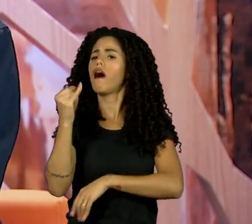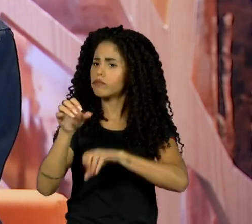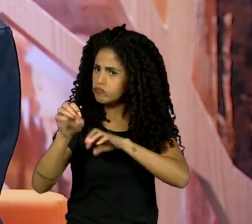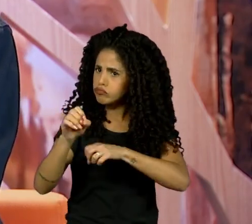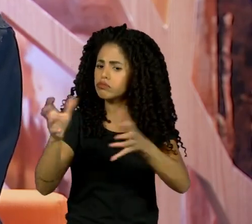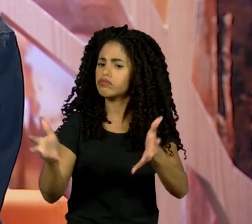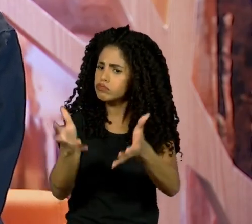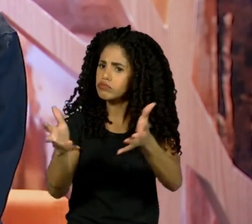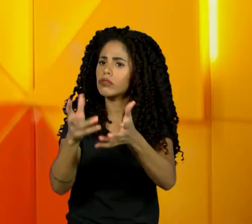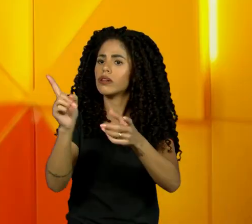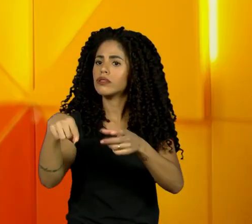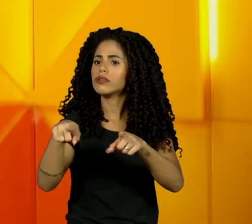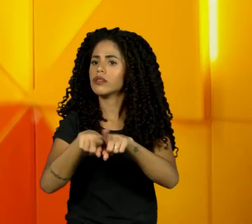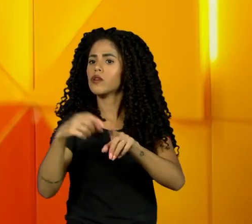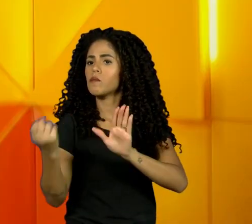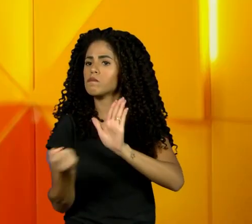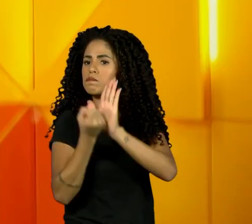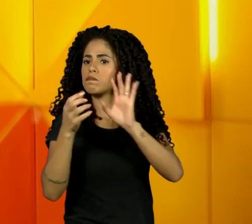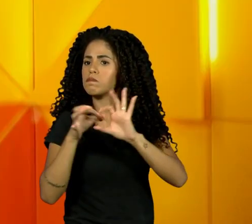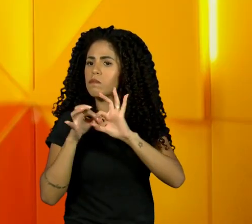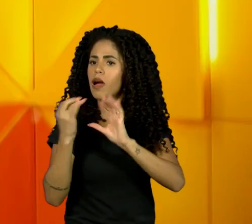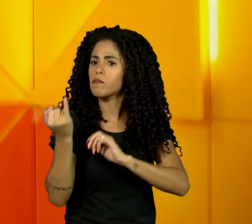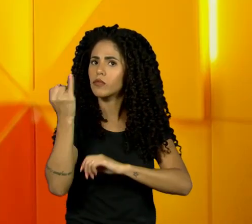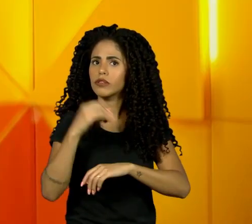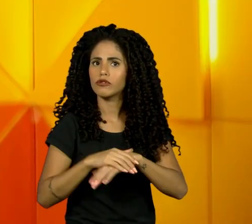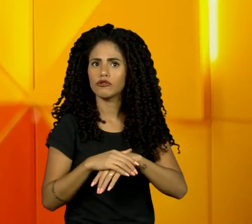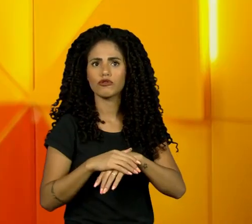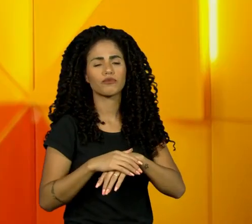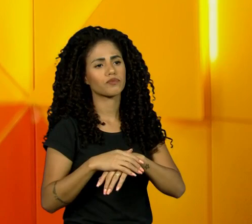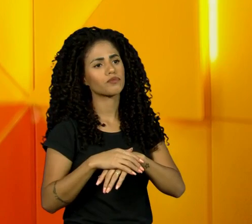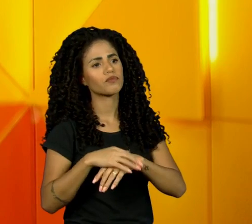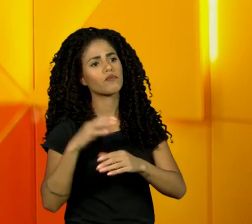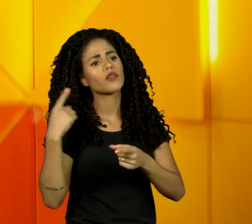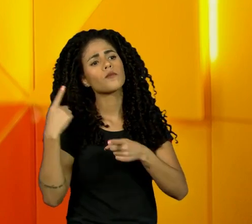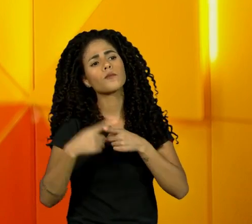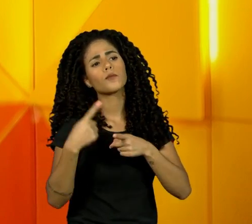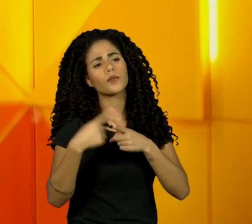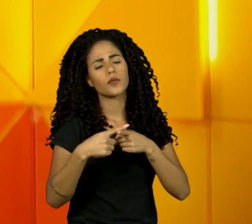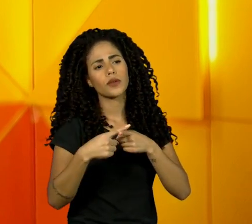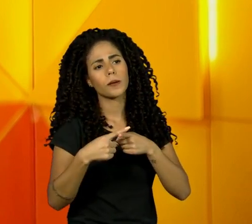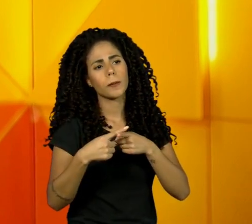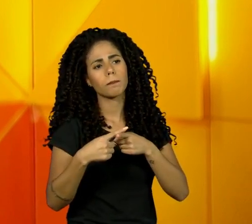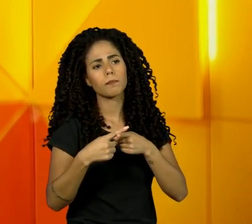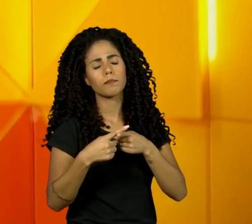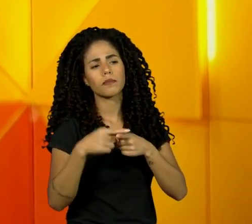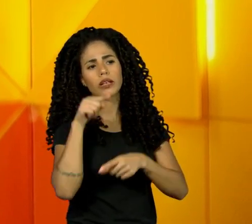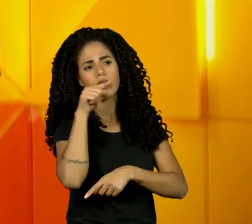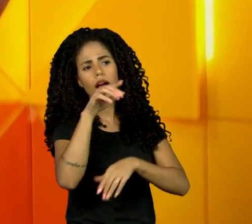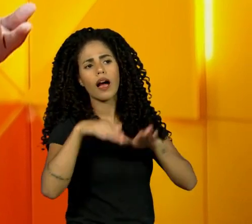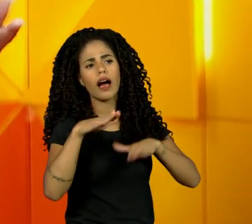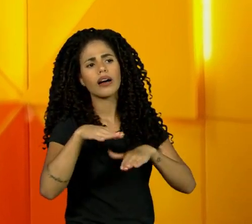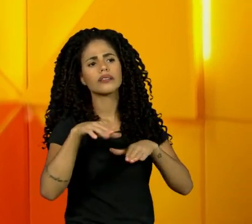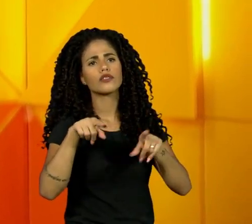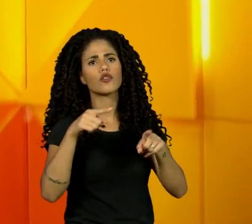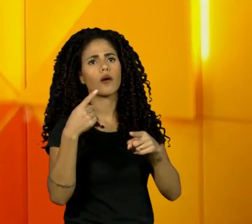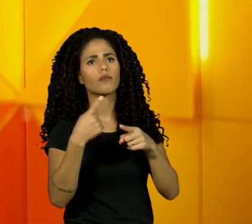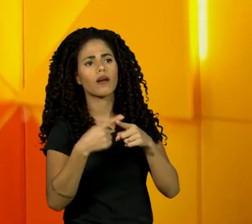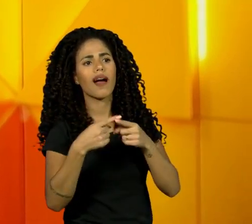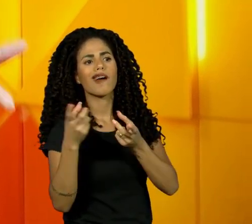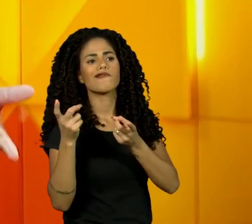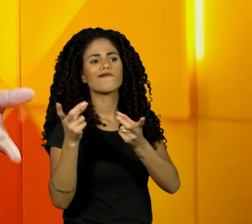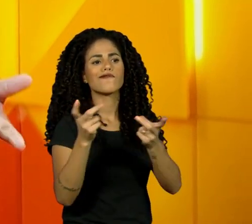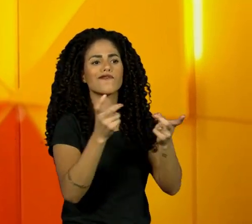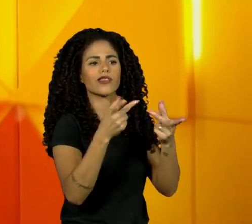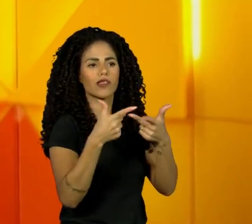marca esteja atrelada. E gere que o valor público dele ao vai ser um produto. público que vai consumir isso. nem sempre é sobre venda, sobre